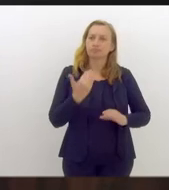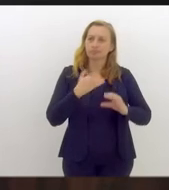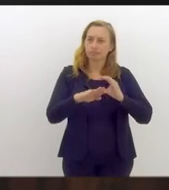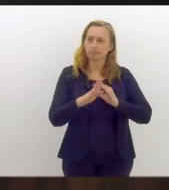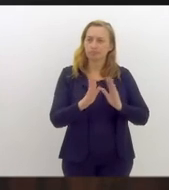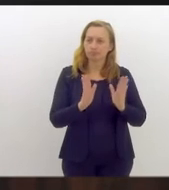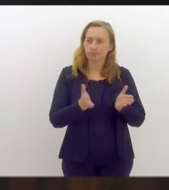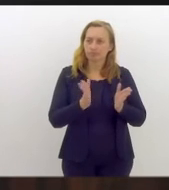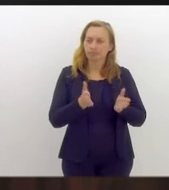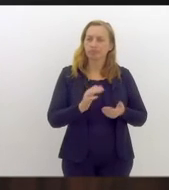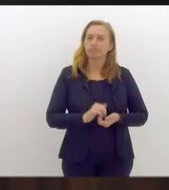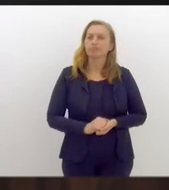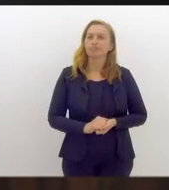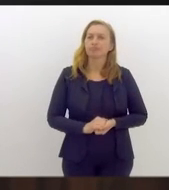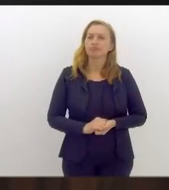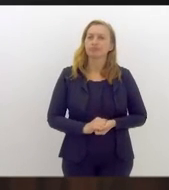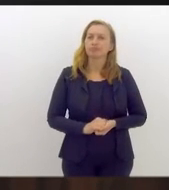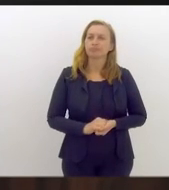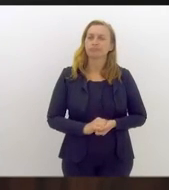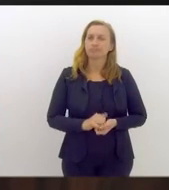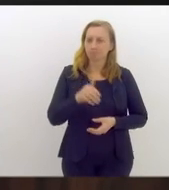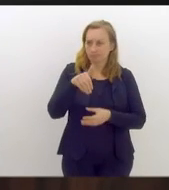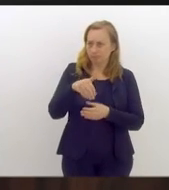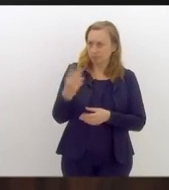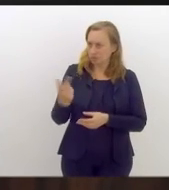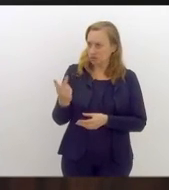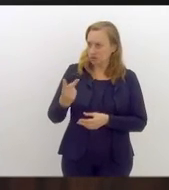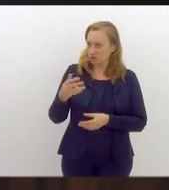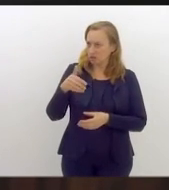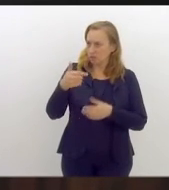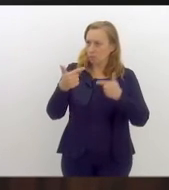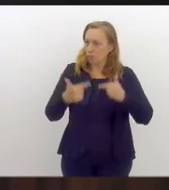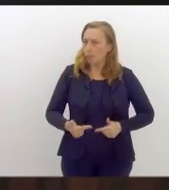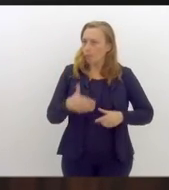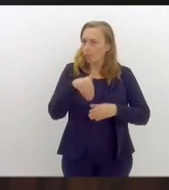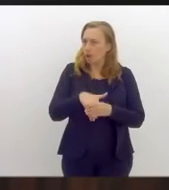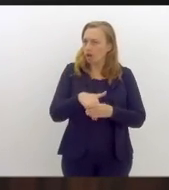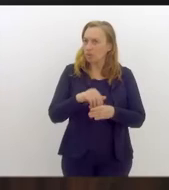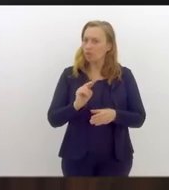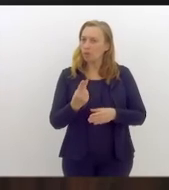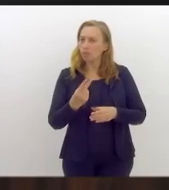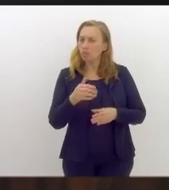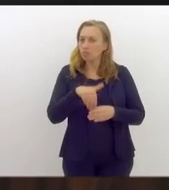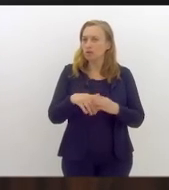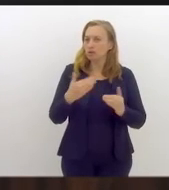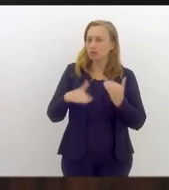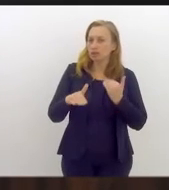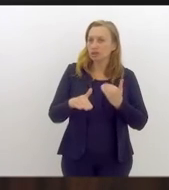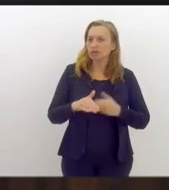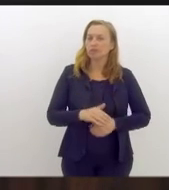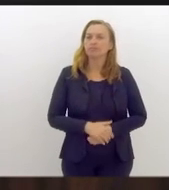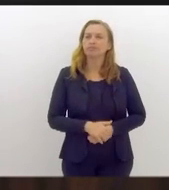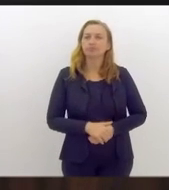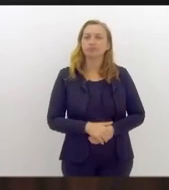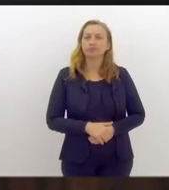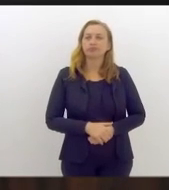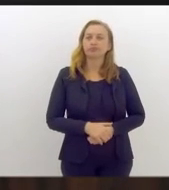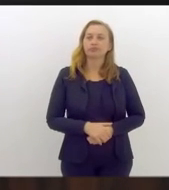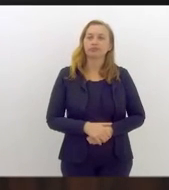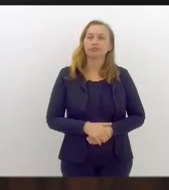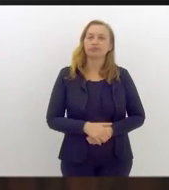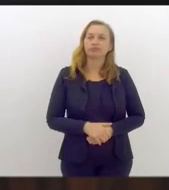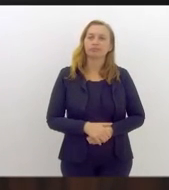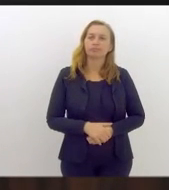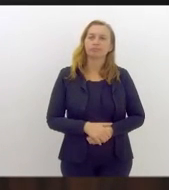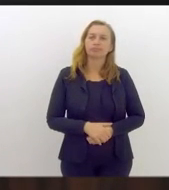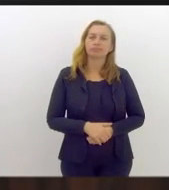Esse abstenção ou contrário? Esses dois, abstenção ou contrário? Está picotando aí a ligação?